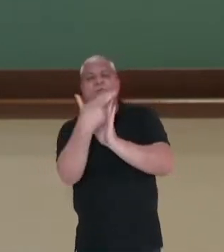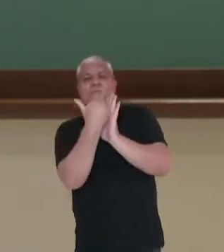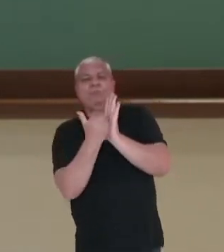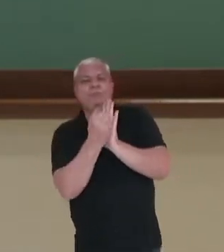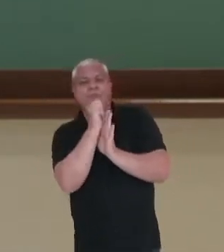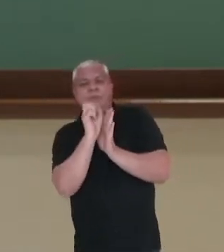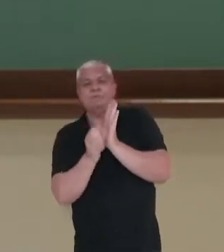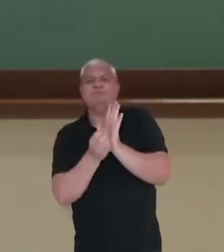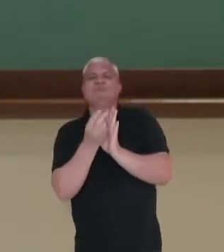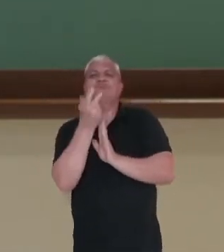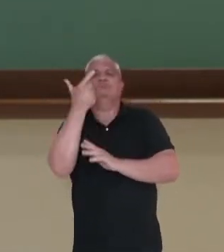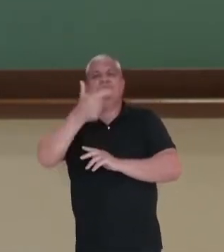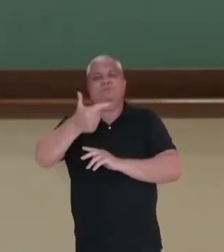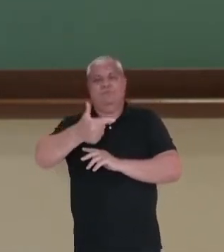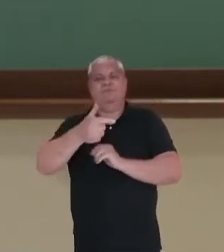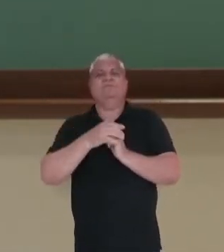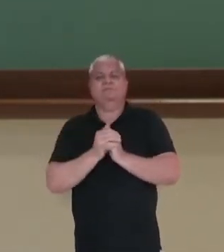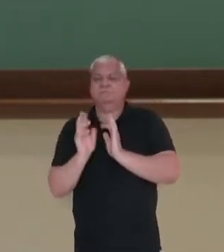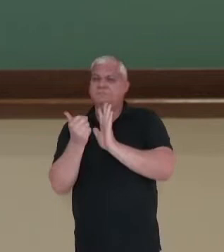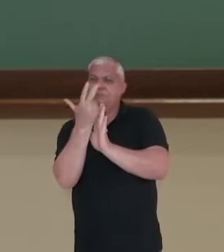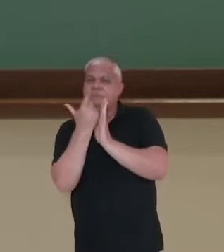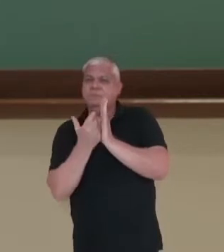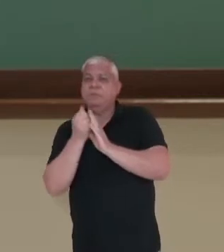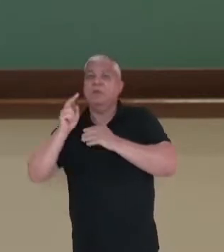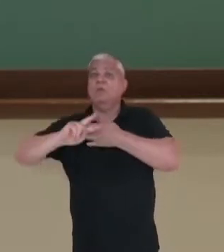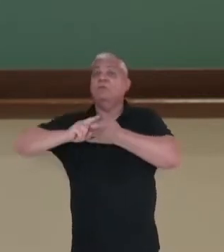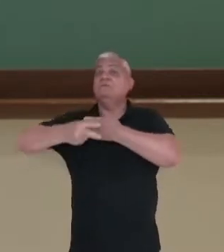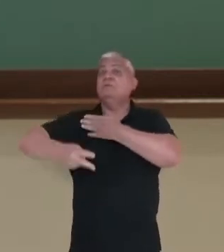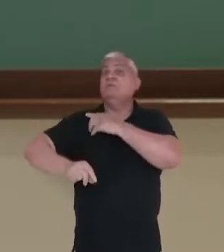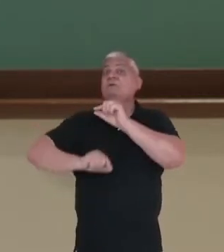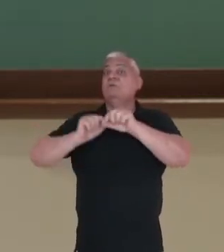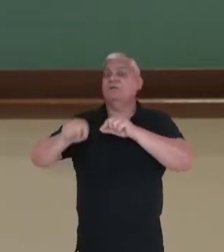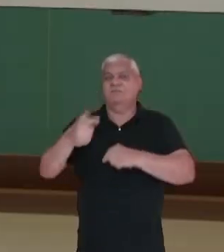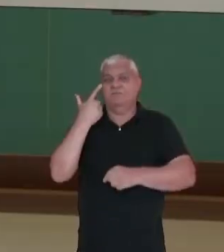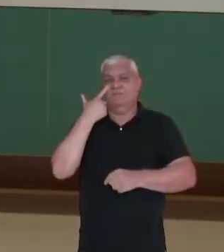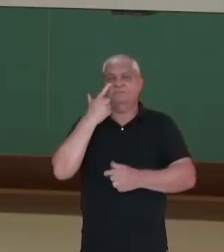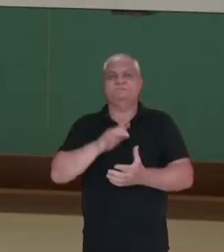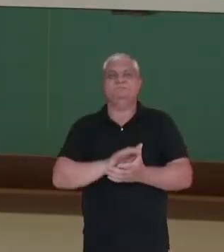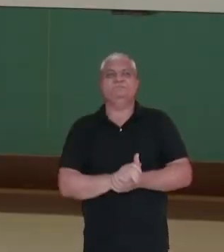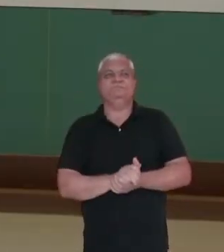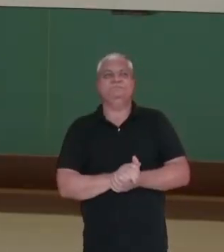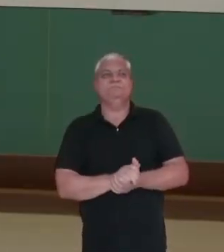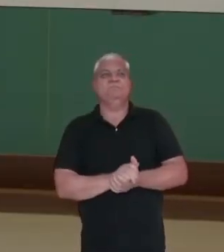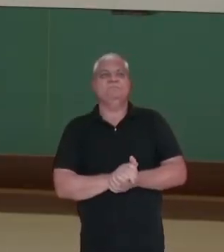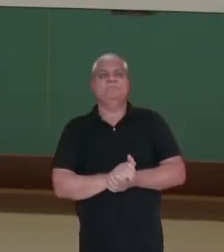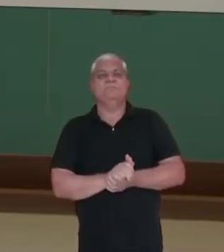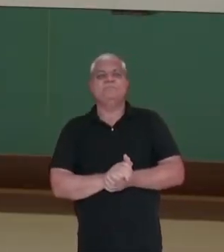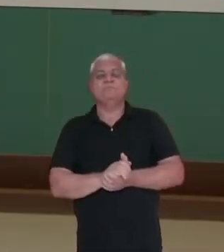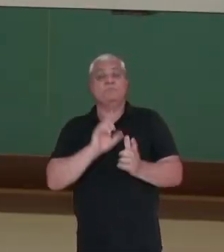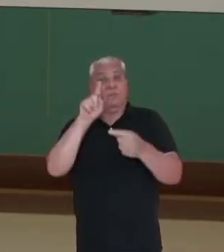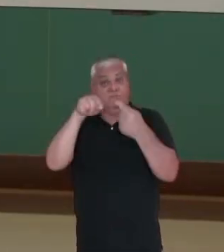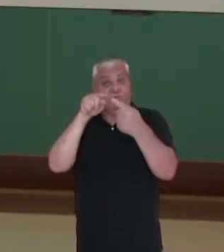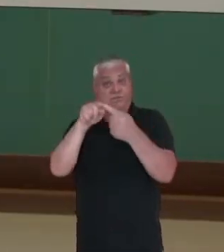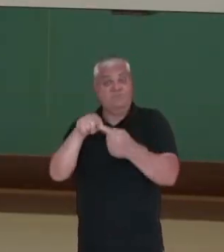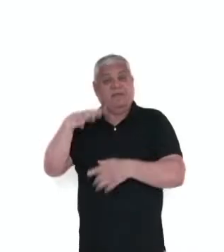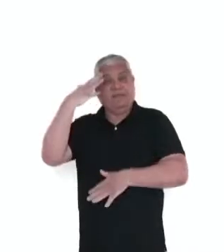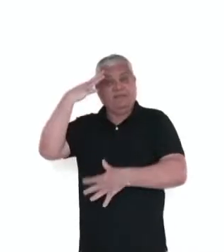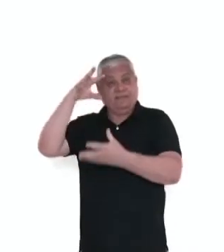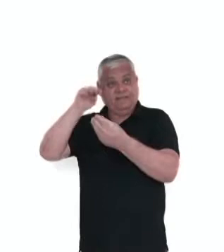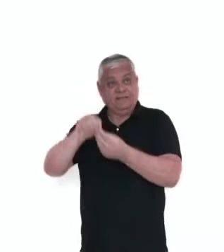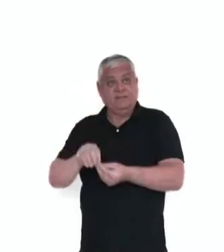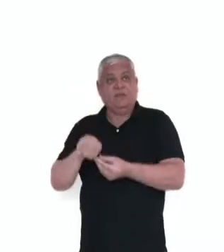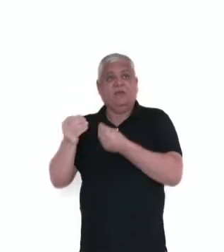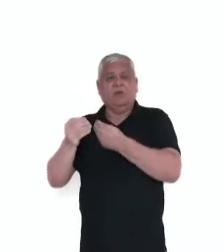ficaria então esse redesenho e quais as consequências disso? Vamos acompanhar aqui então. Muito bem, então o objetivo da aula então é